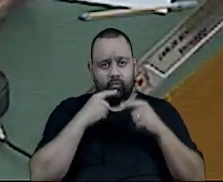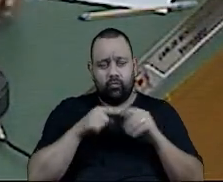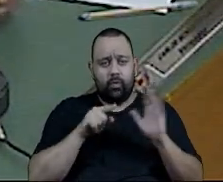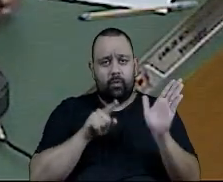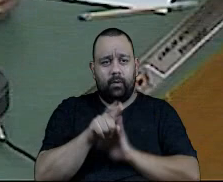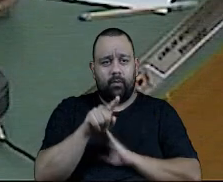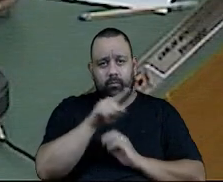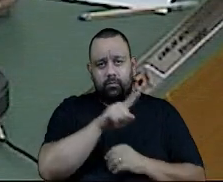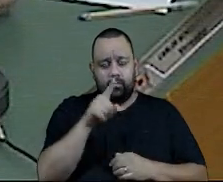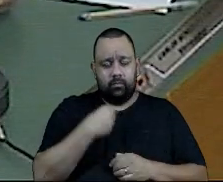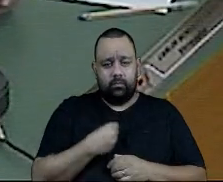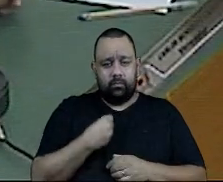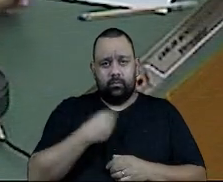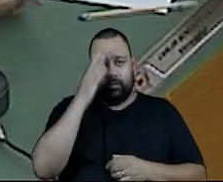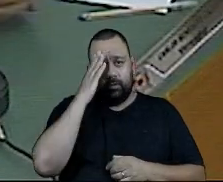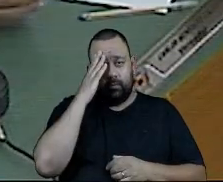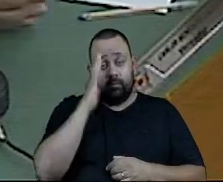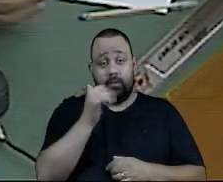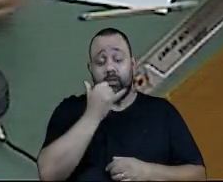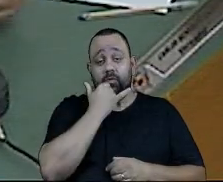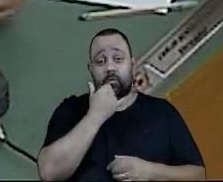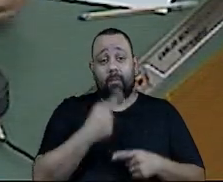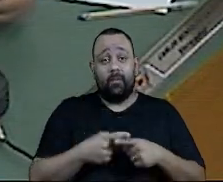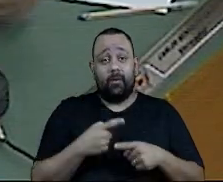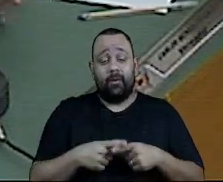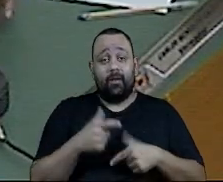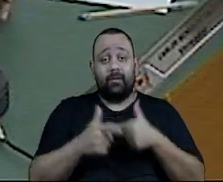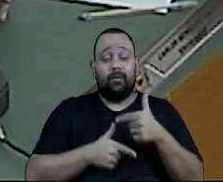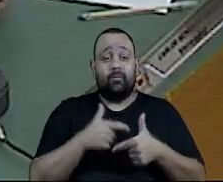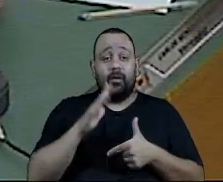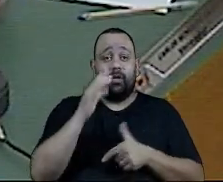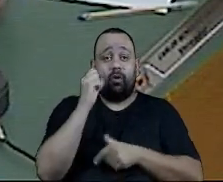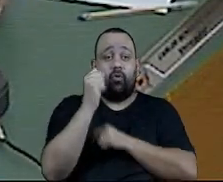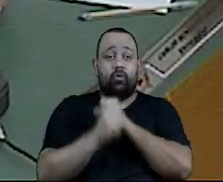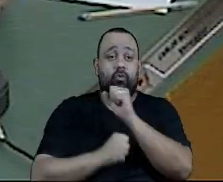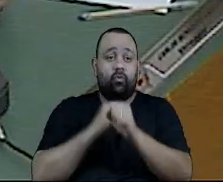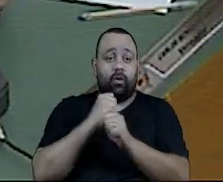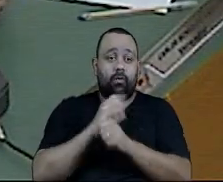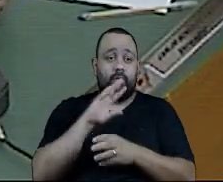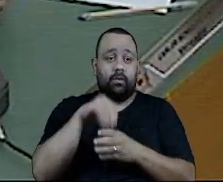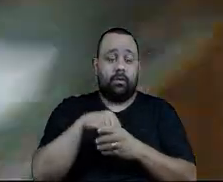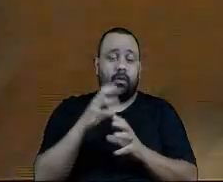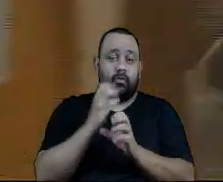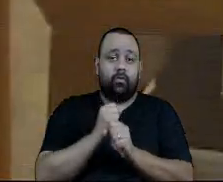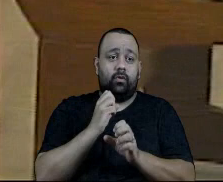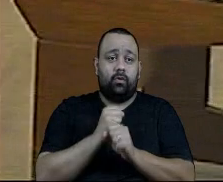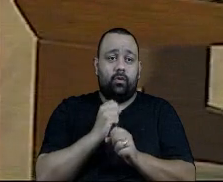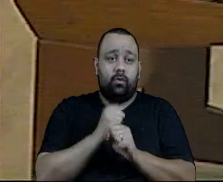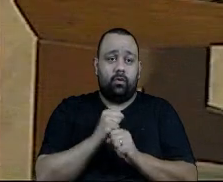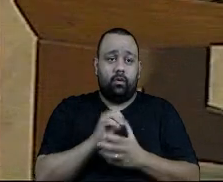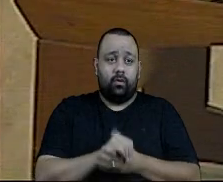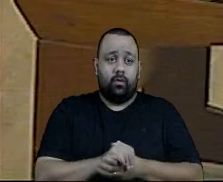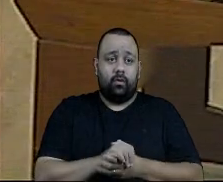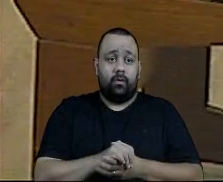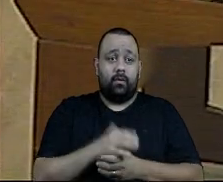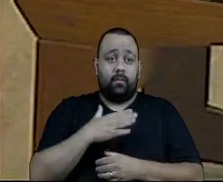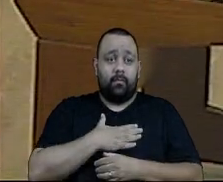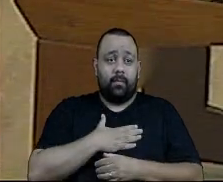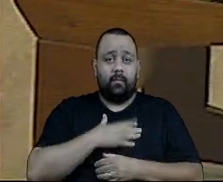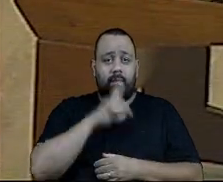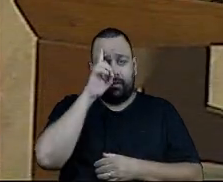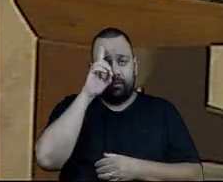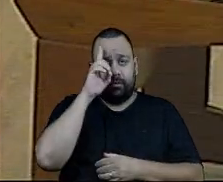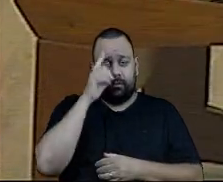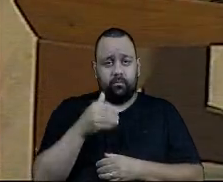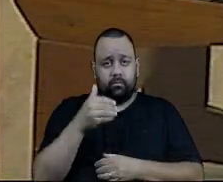qualquer questionamento, a gente procura em loco vocês lá pra gente dirimir qualquer tipo de dúvida. É que assim, eu trabalho já há 8 anos dentro do departamento de